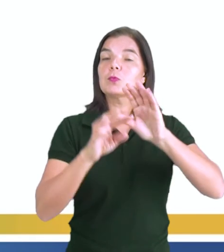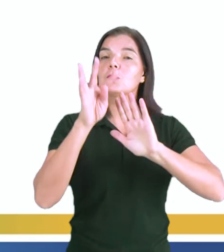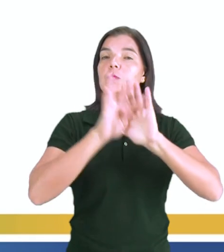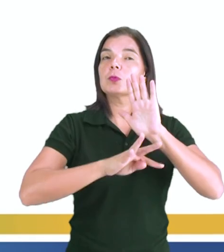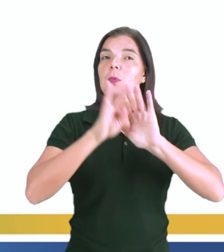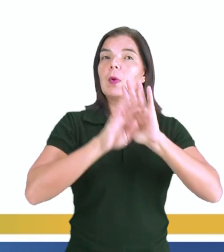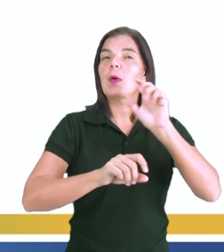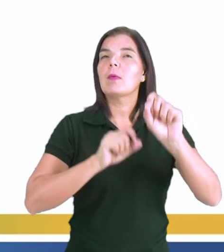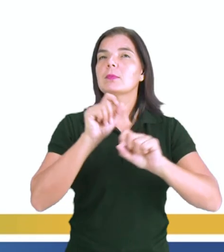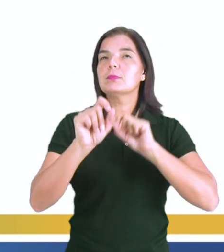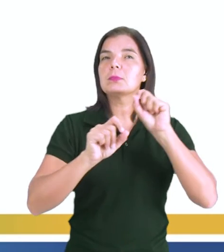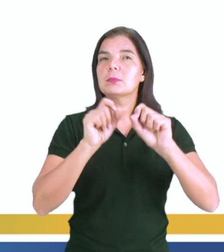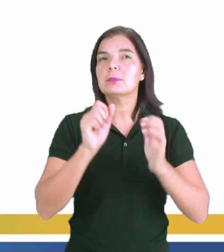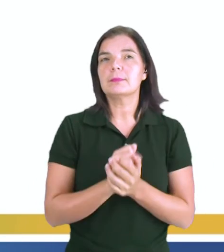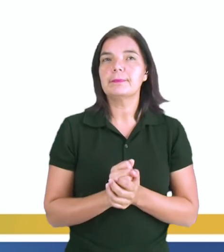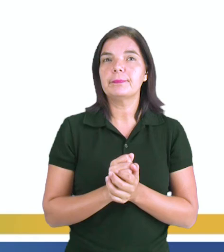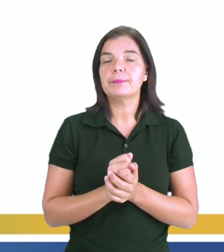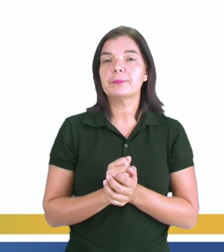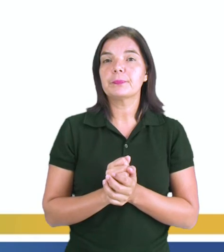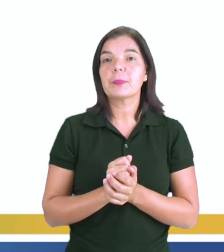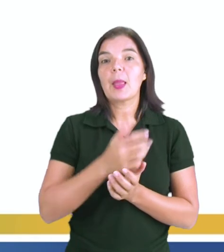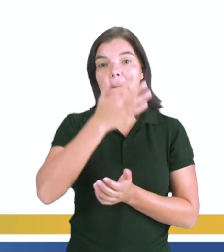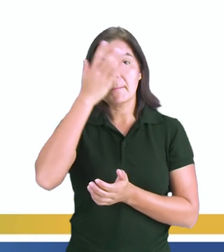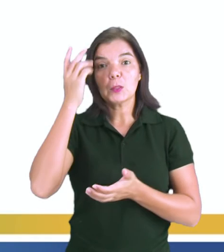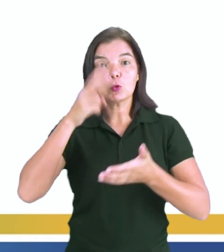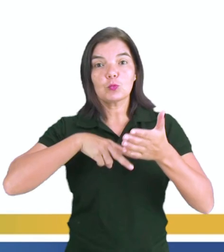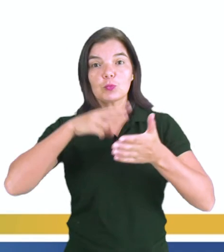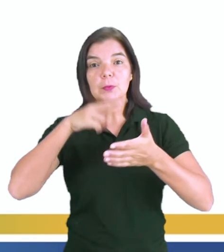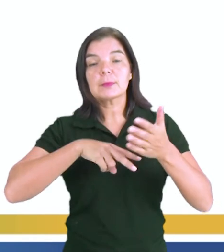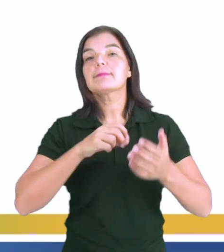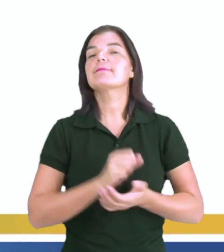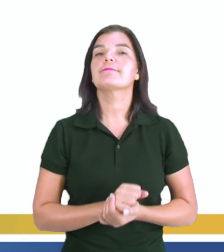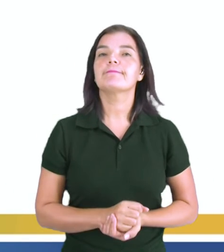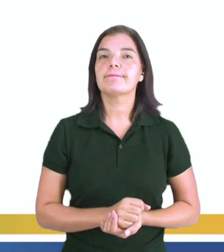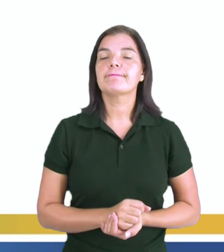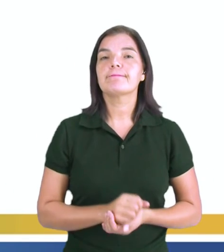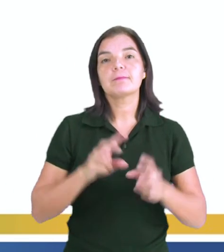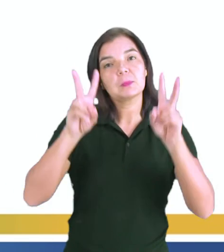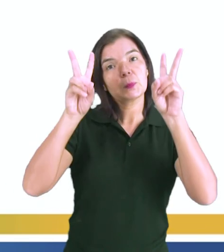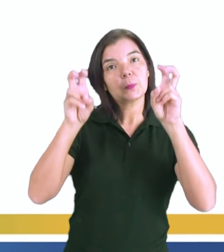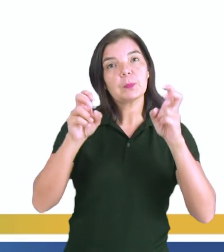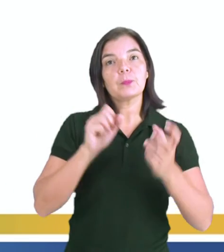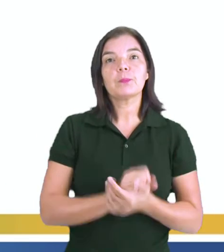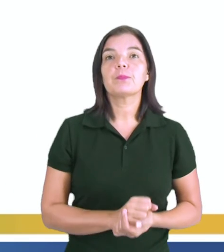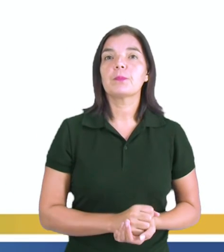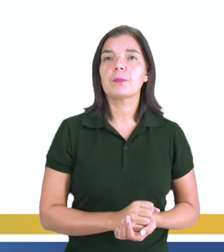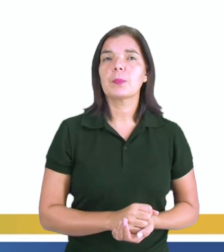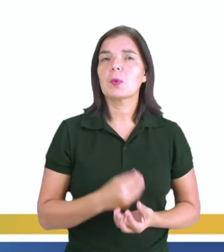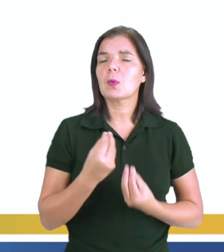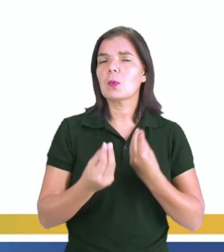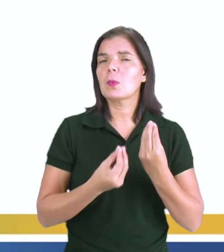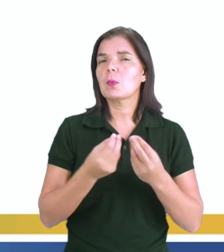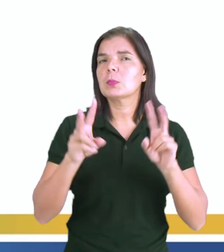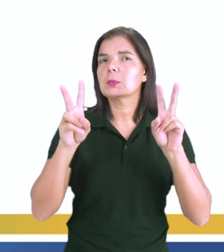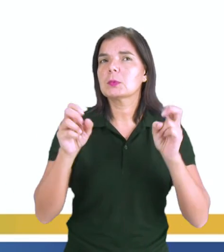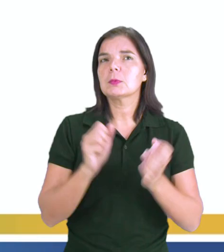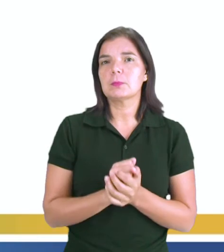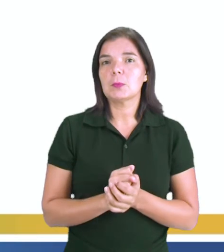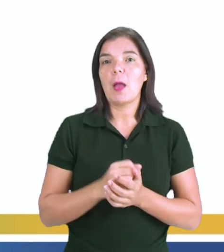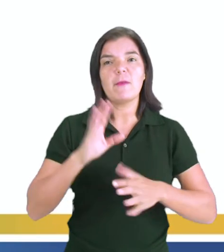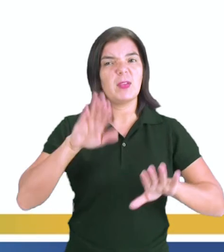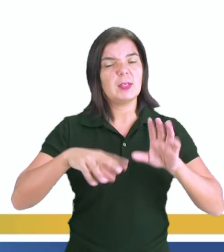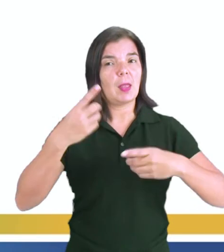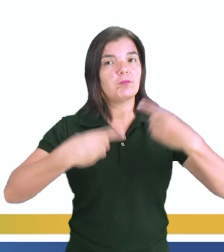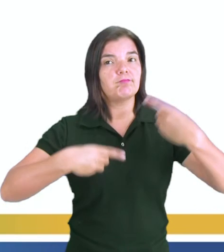tipo de texto é o quê? Convencer alguém a respeito de um tema. E como é que é esse tema?